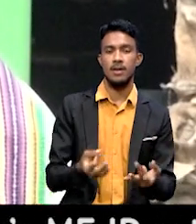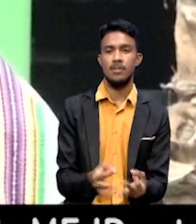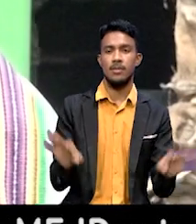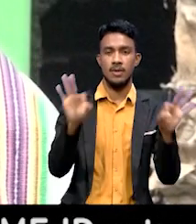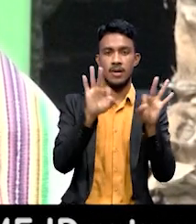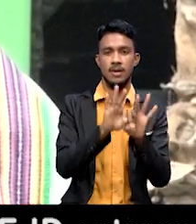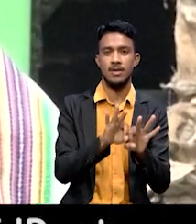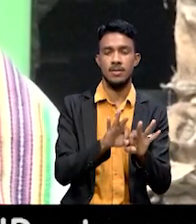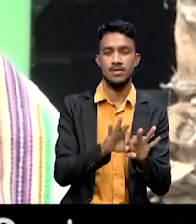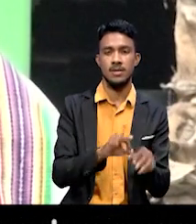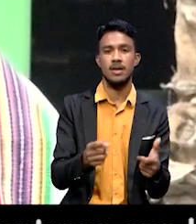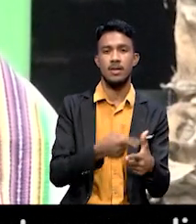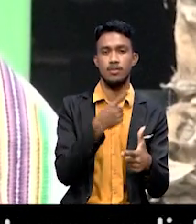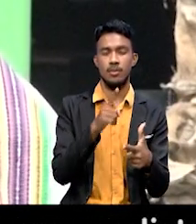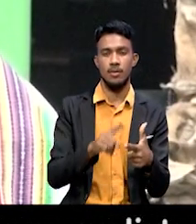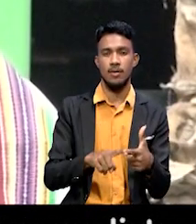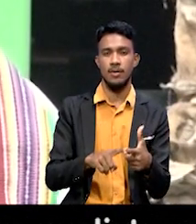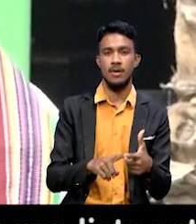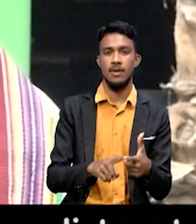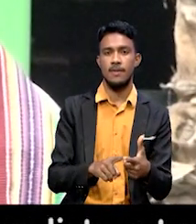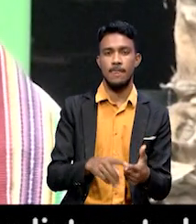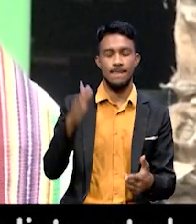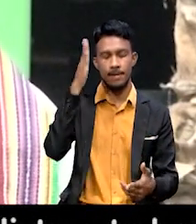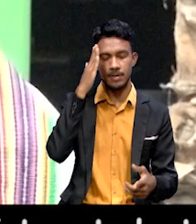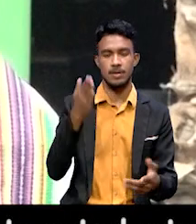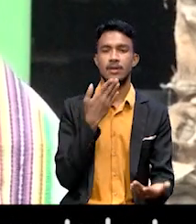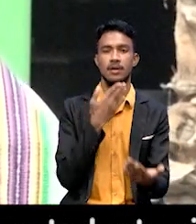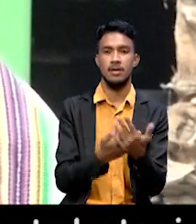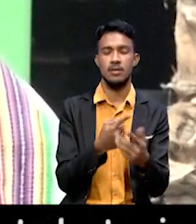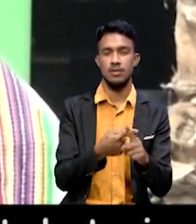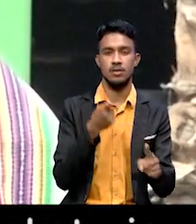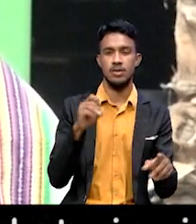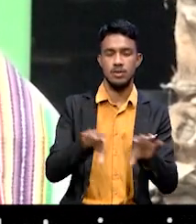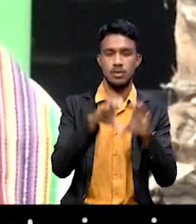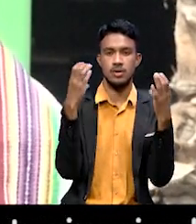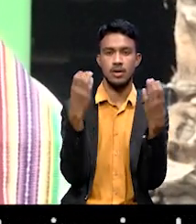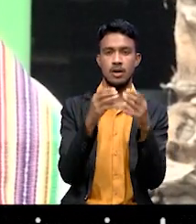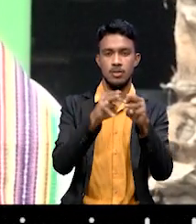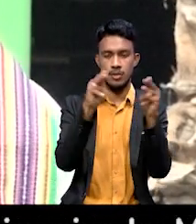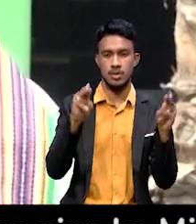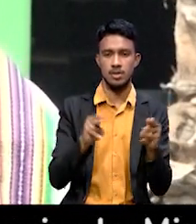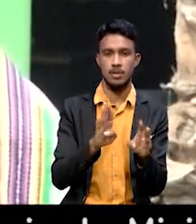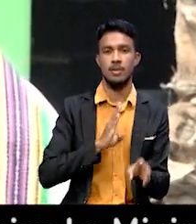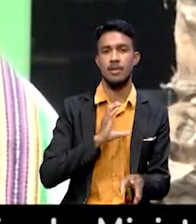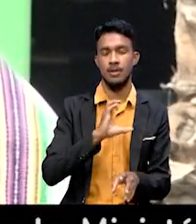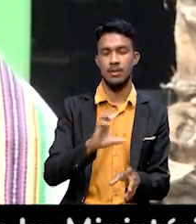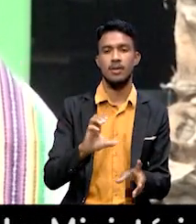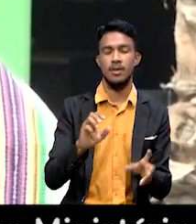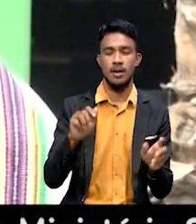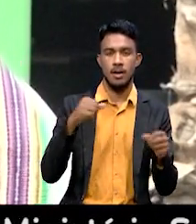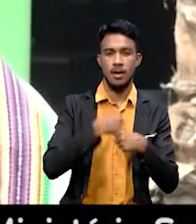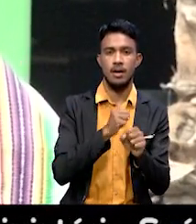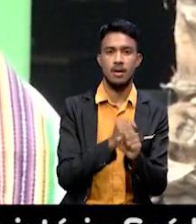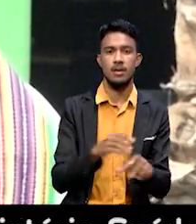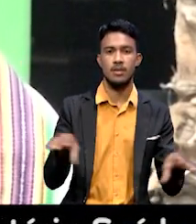Embora iniciativa dia com o Conselho Municipal do Caunian, onde há a